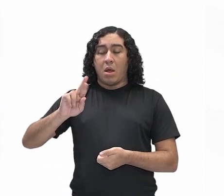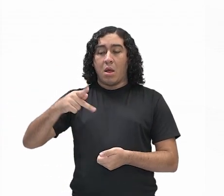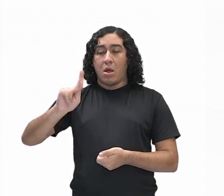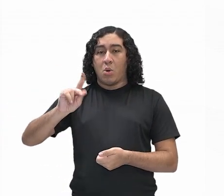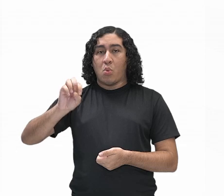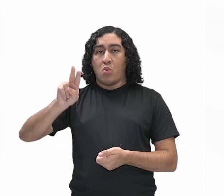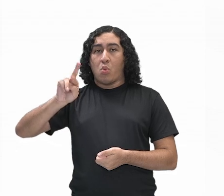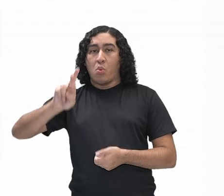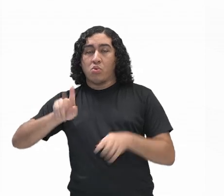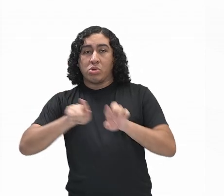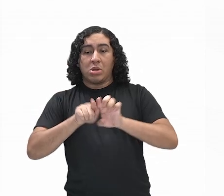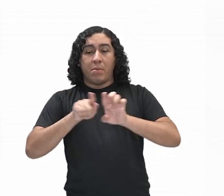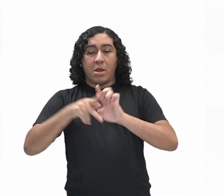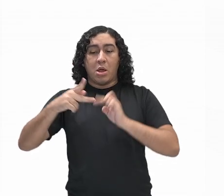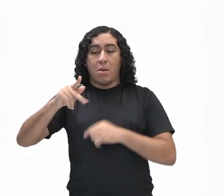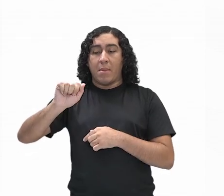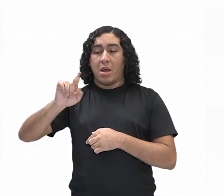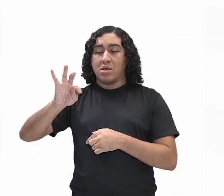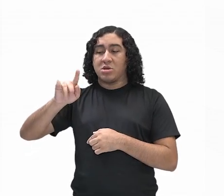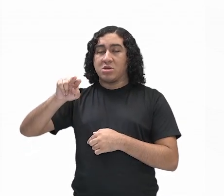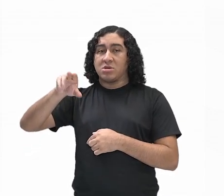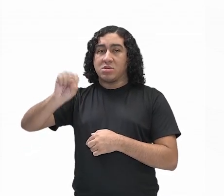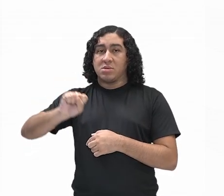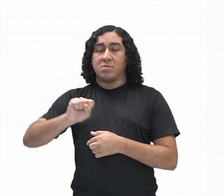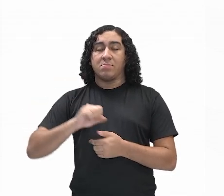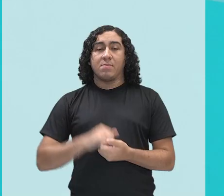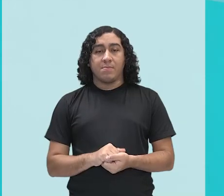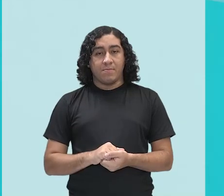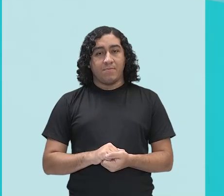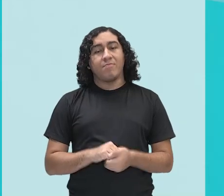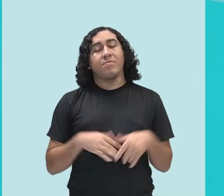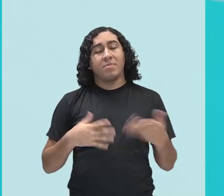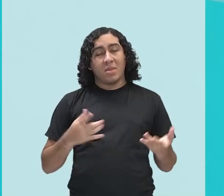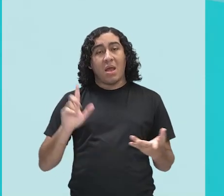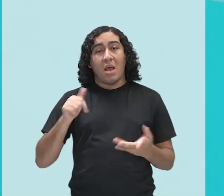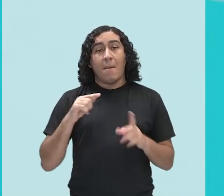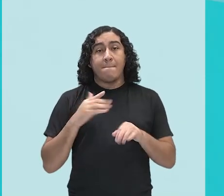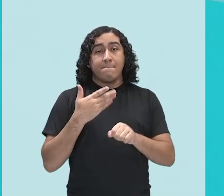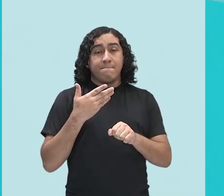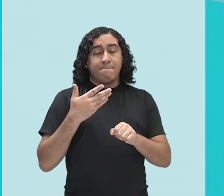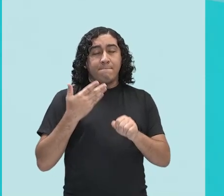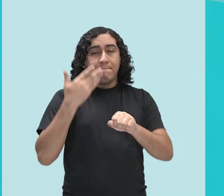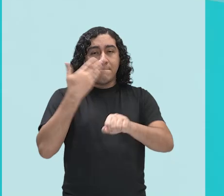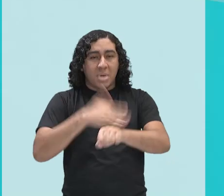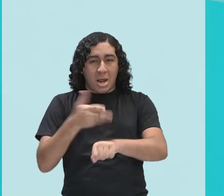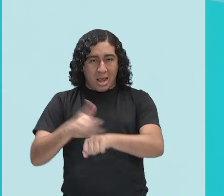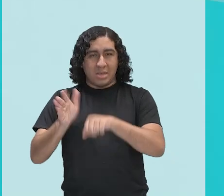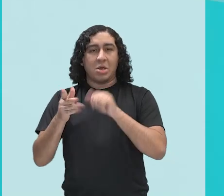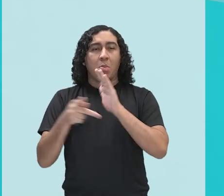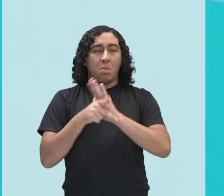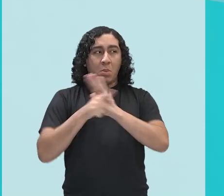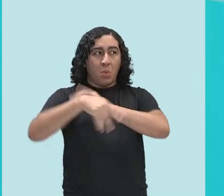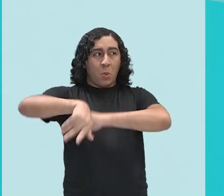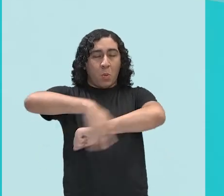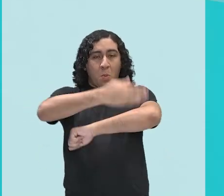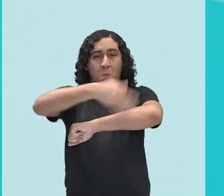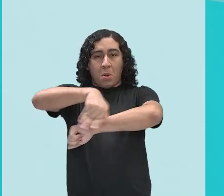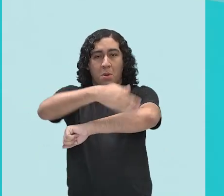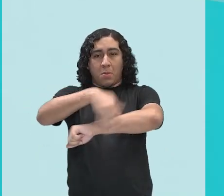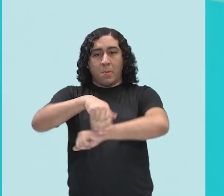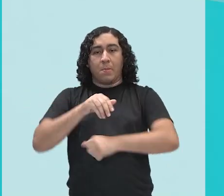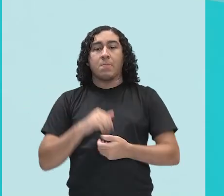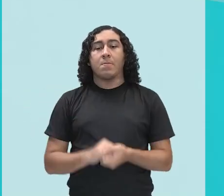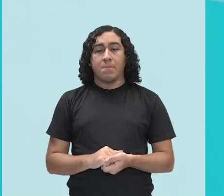o patins. Então, gente, nós falamos aqui especificamente sobre as práticas de aventura urbana, né? Que